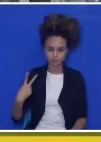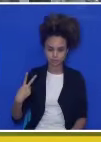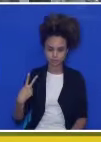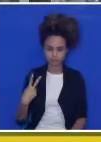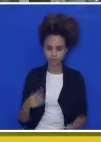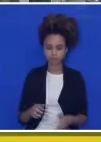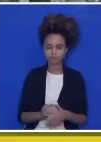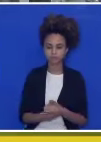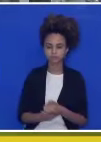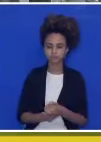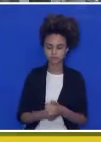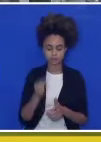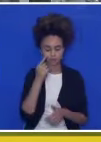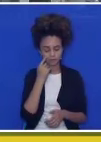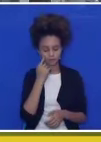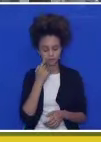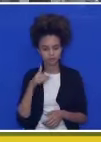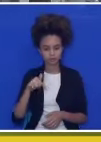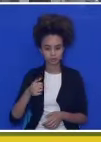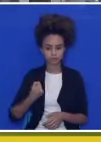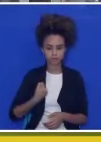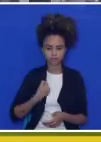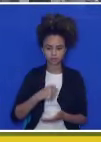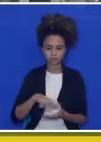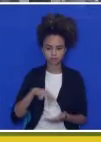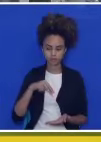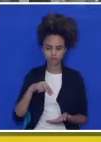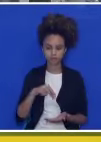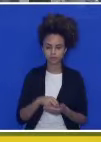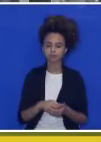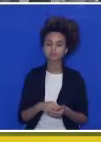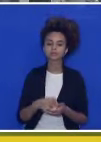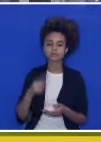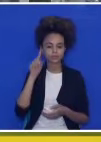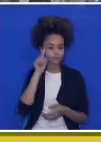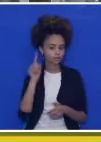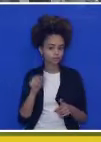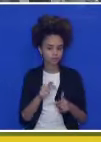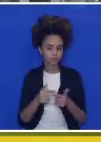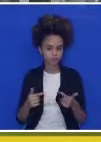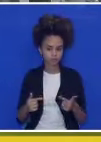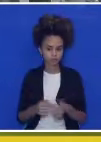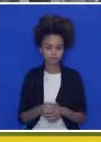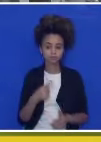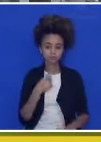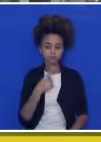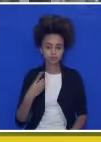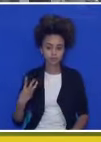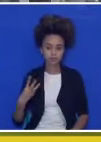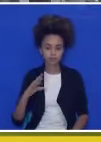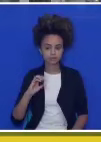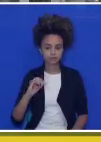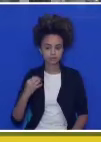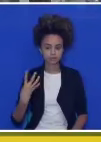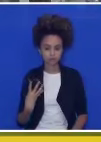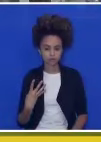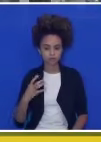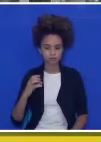12. Vamos confirmar as 7 dezenas sorteadas no dia de sorte. 13,